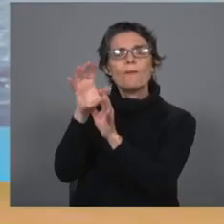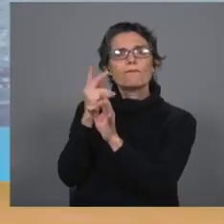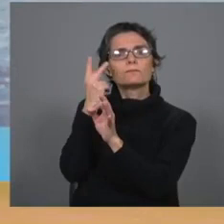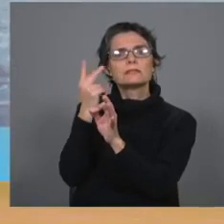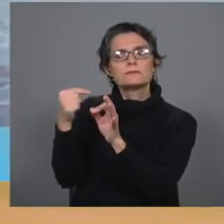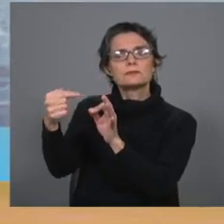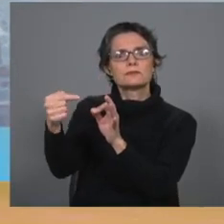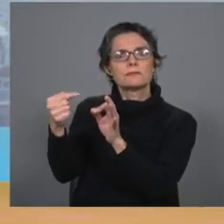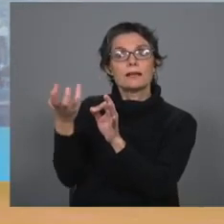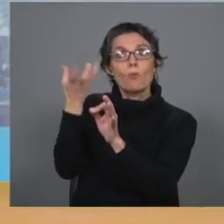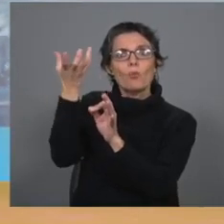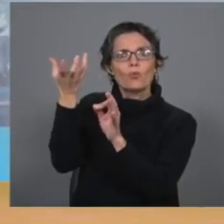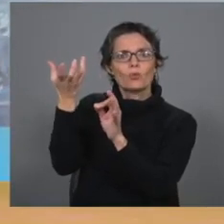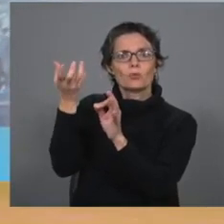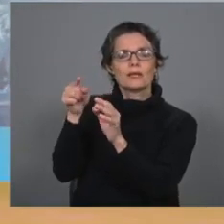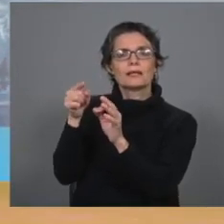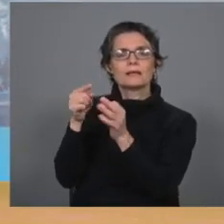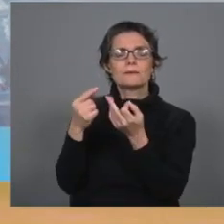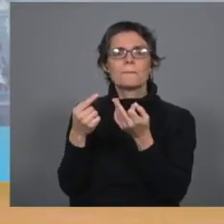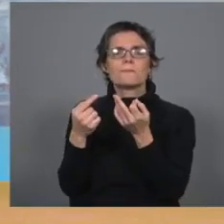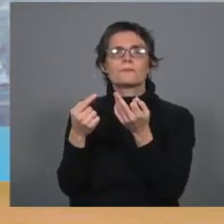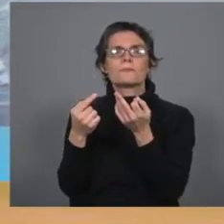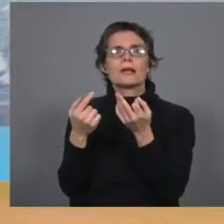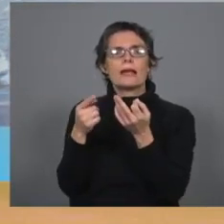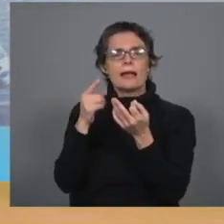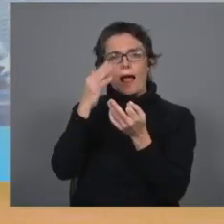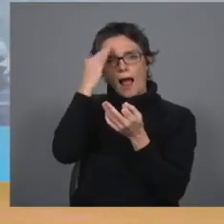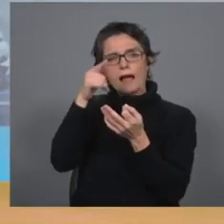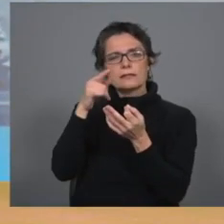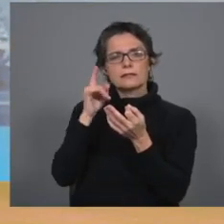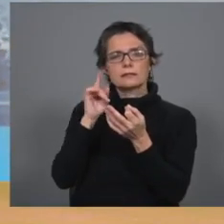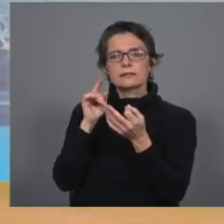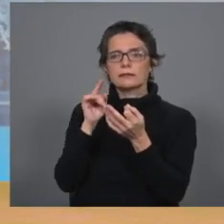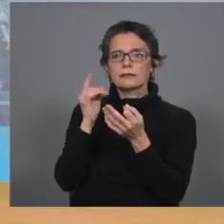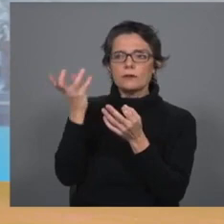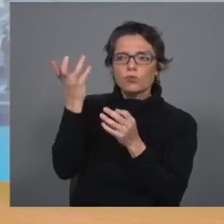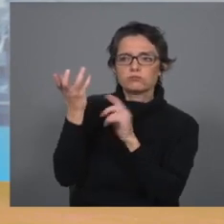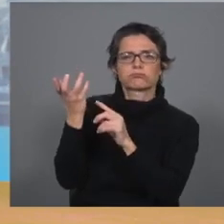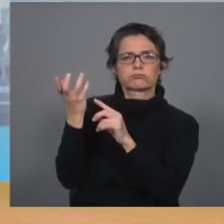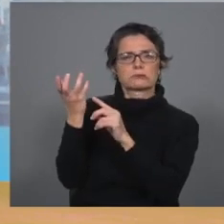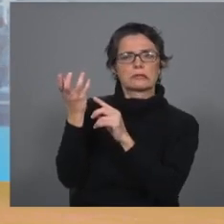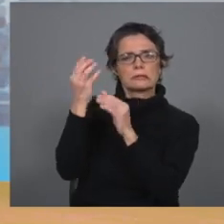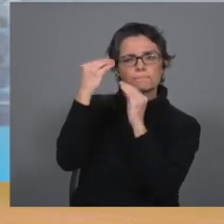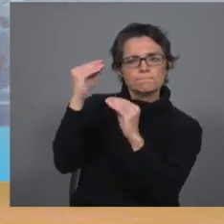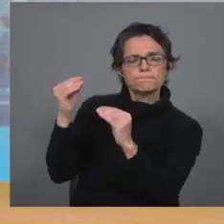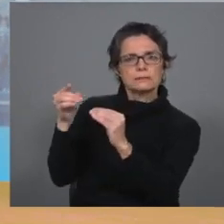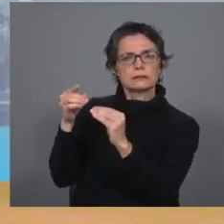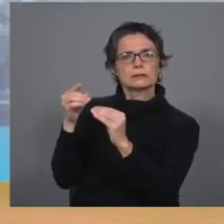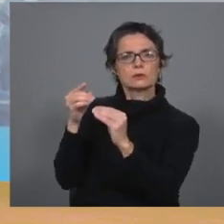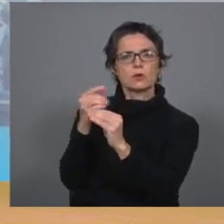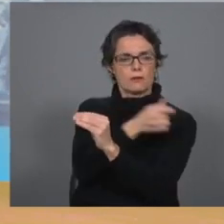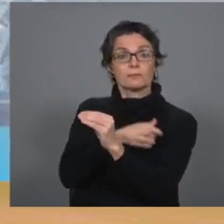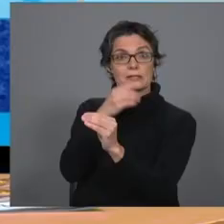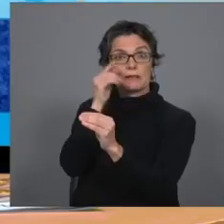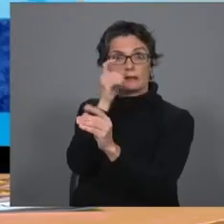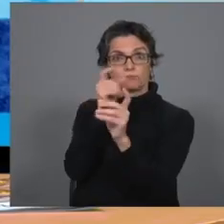realidade, concretizar no dia-a-dia esta cultura do cuidado é muito o perfil do missionário. Exatamente. A